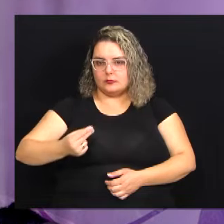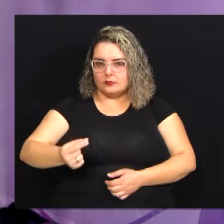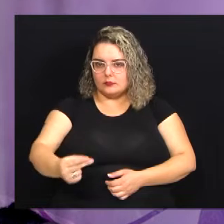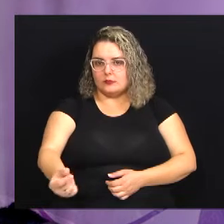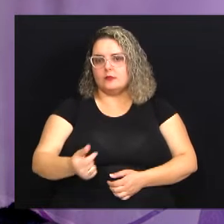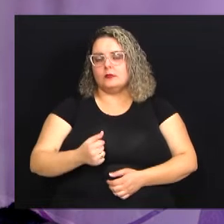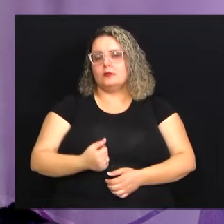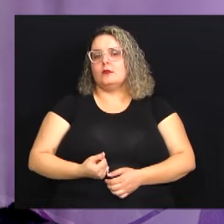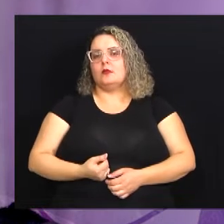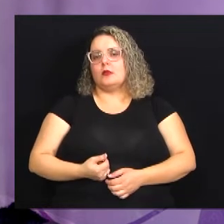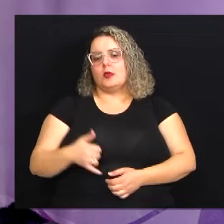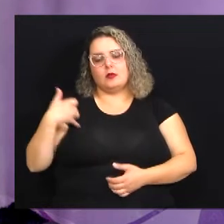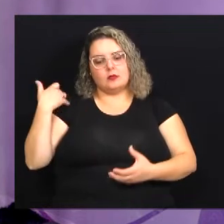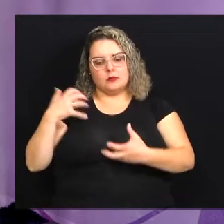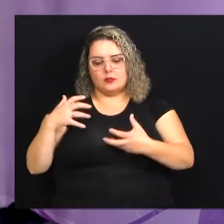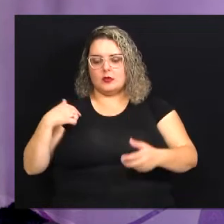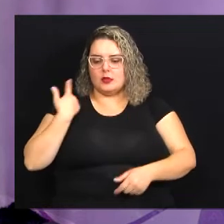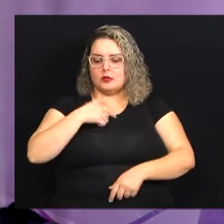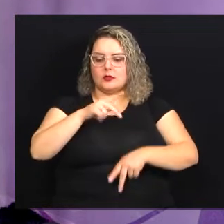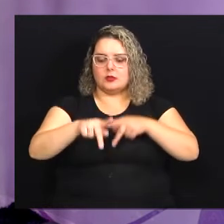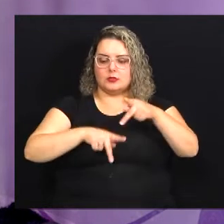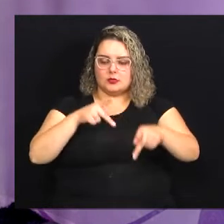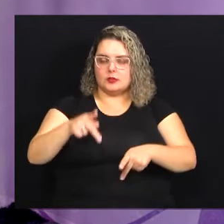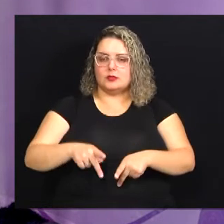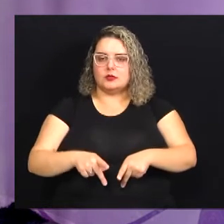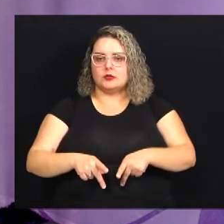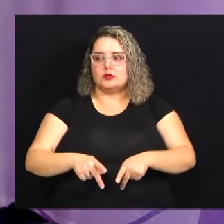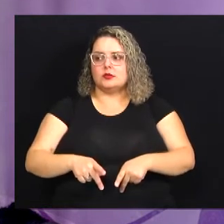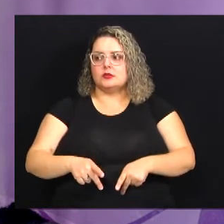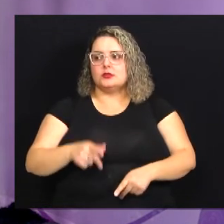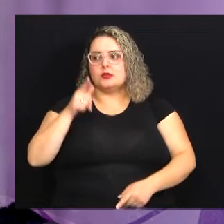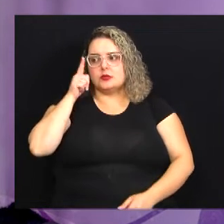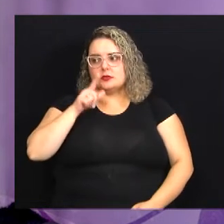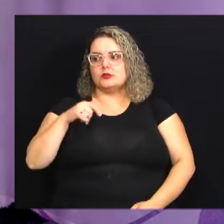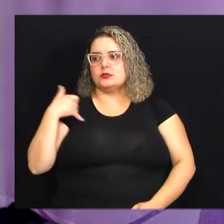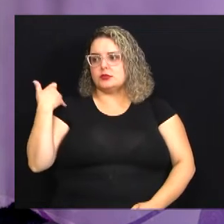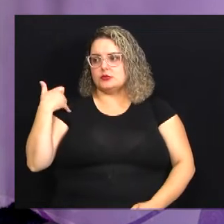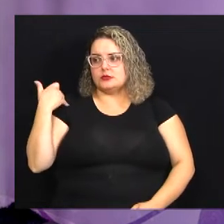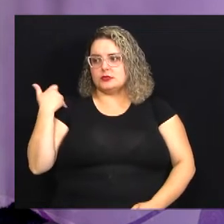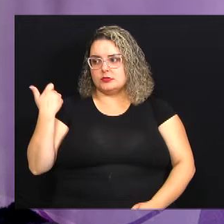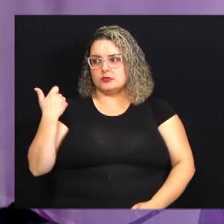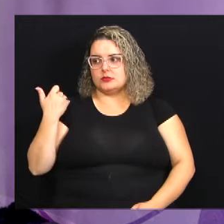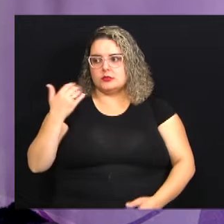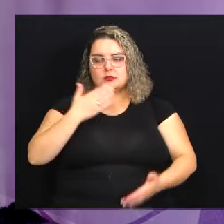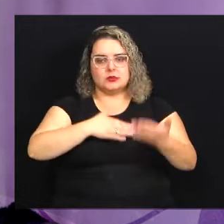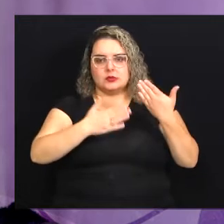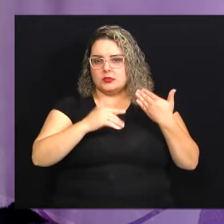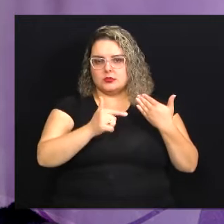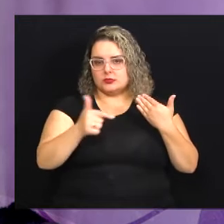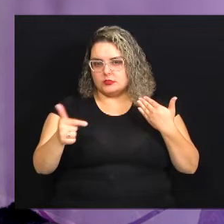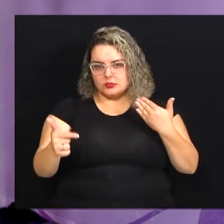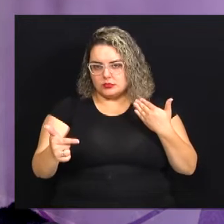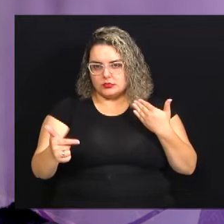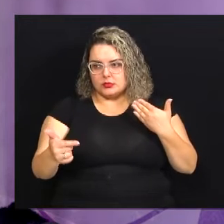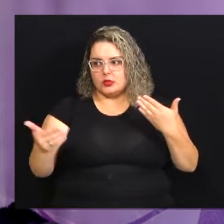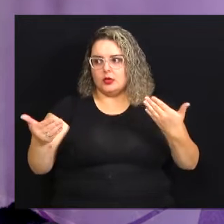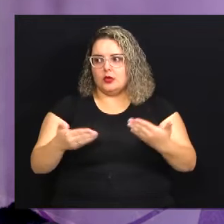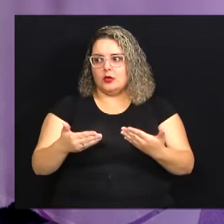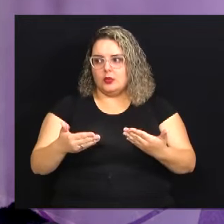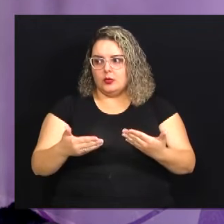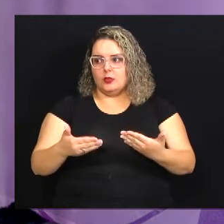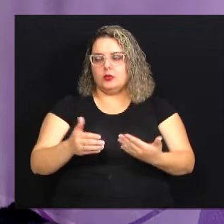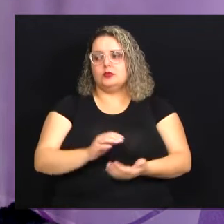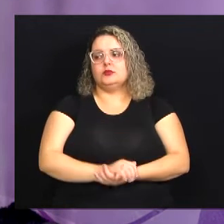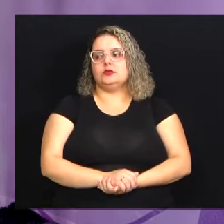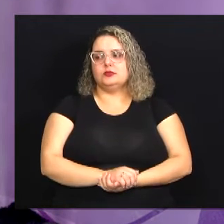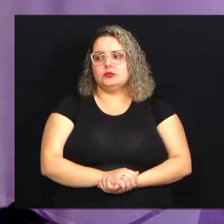população, né? A nossa população está atingindo idades que ela nunca atingiu antes. Hoje em